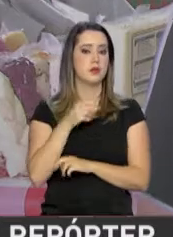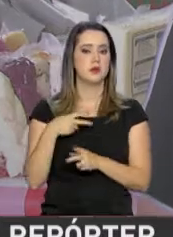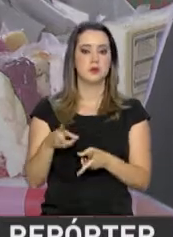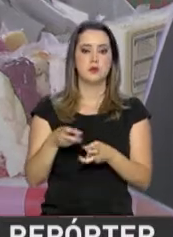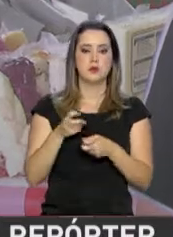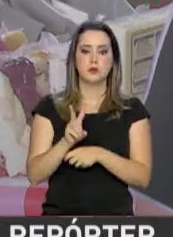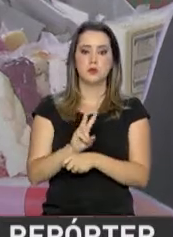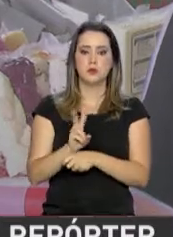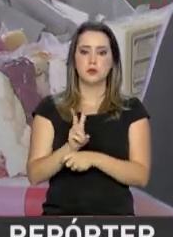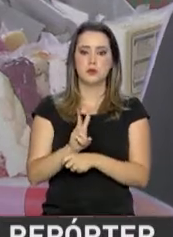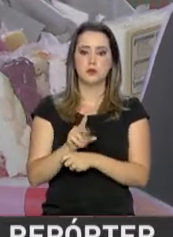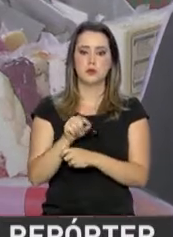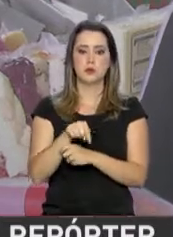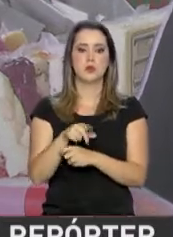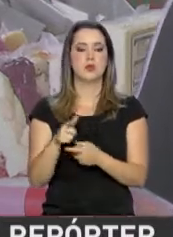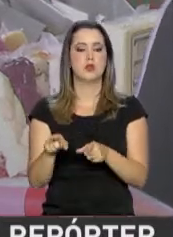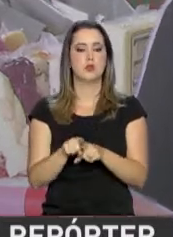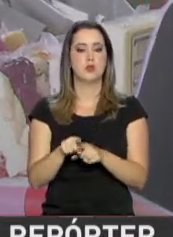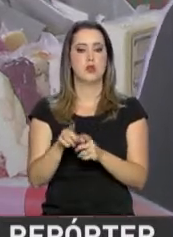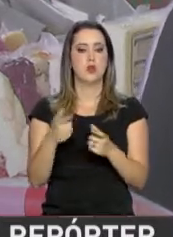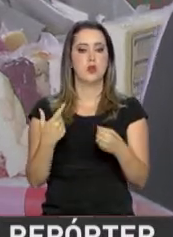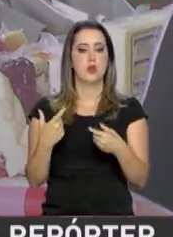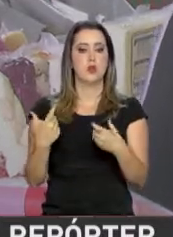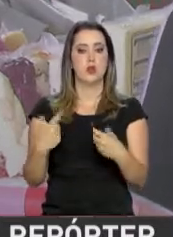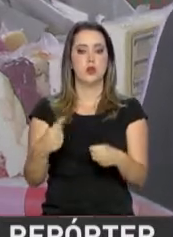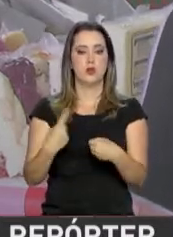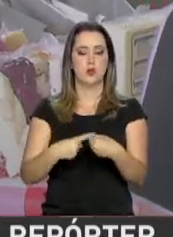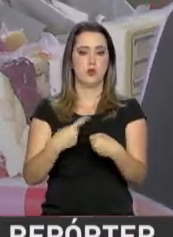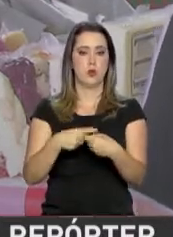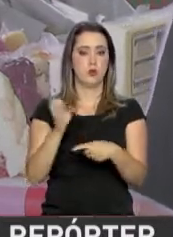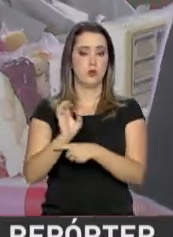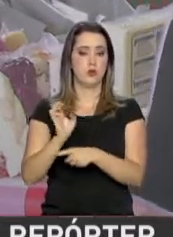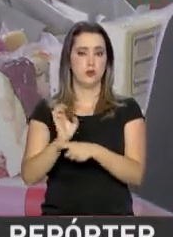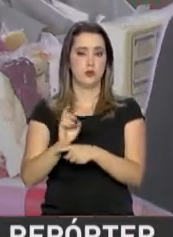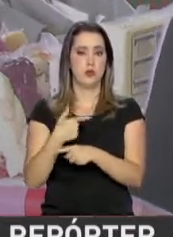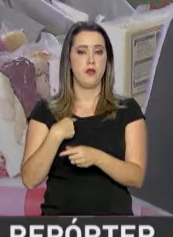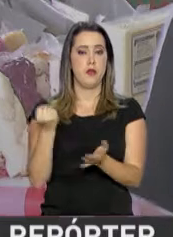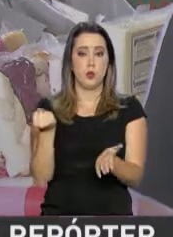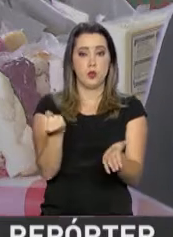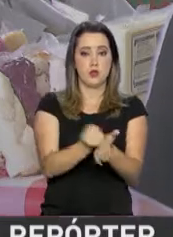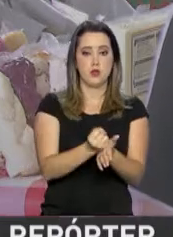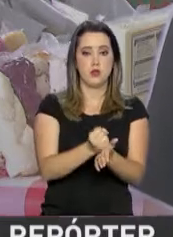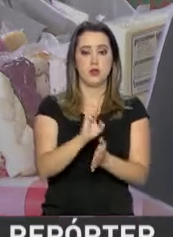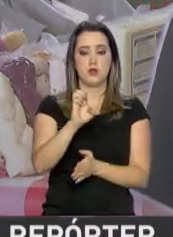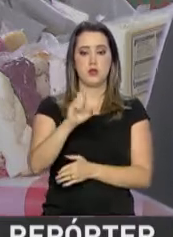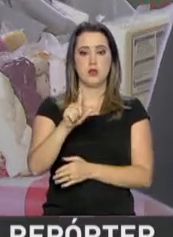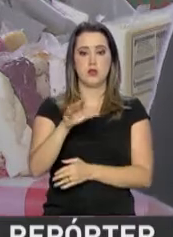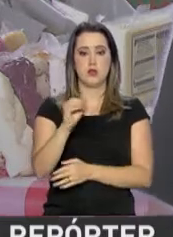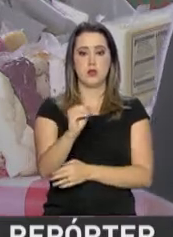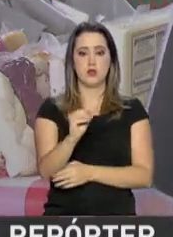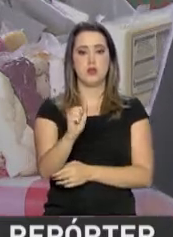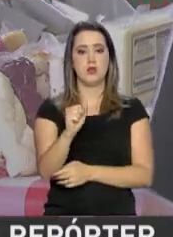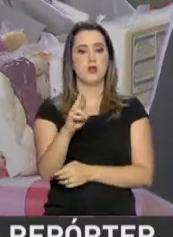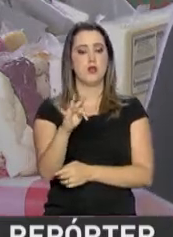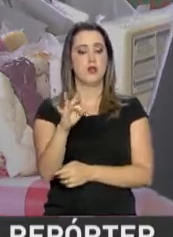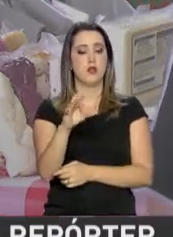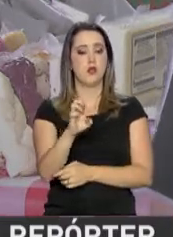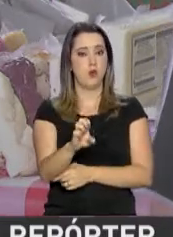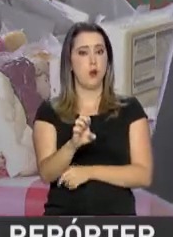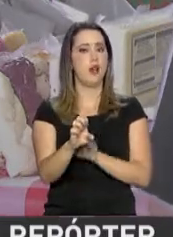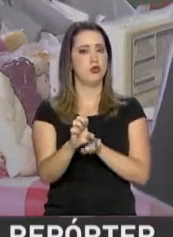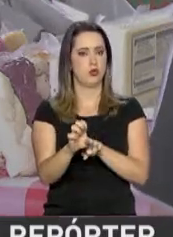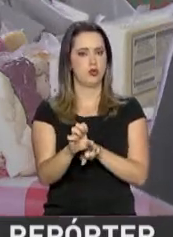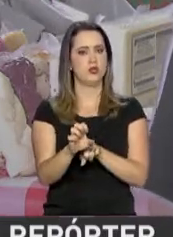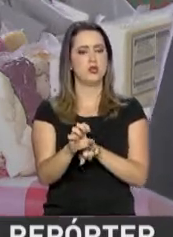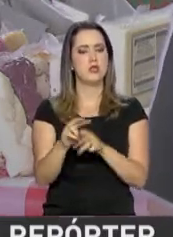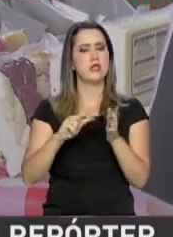por órgãos estaduais recebeu sendo arte de artesanal antes de serem comercializados até